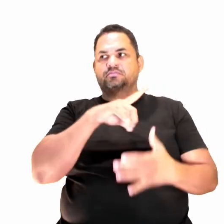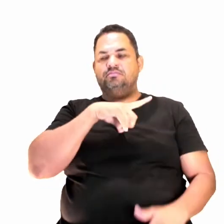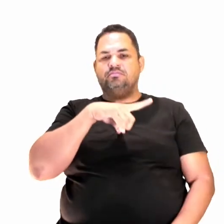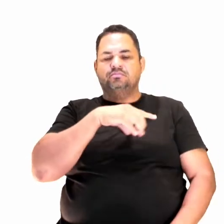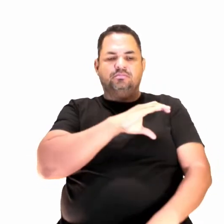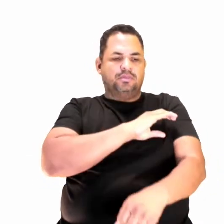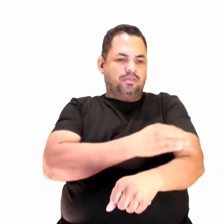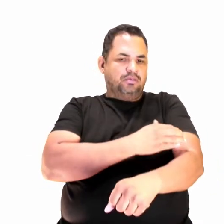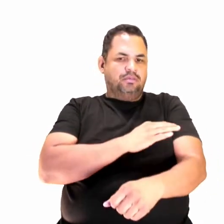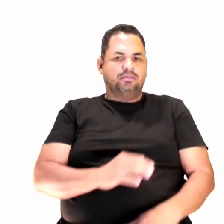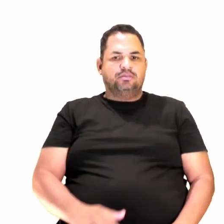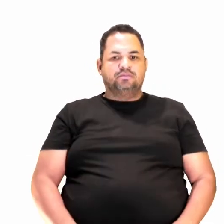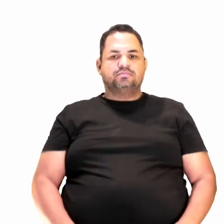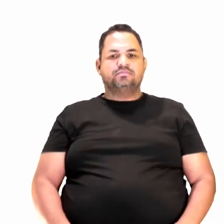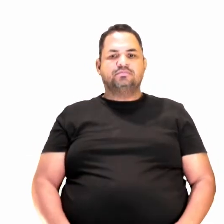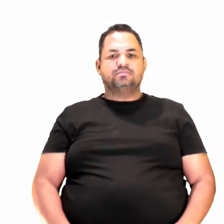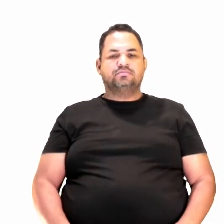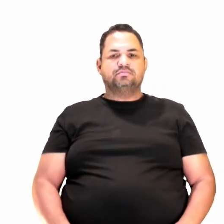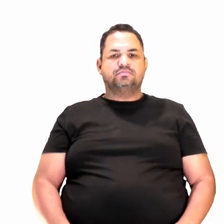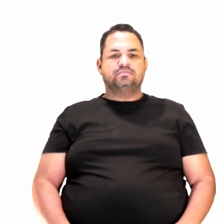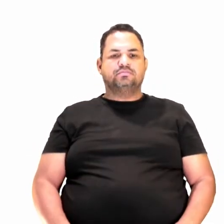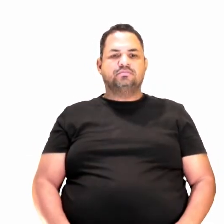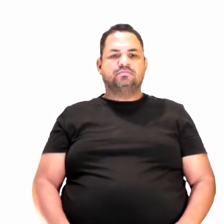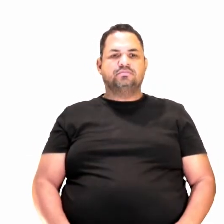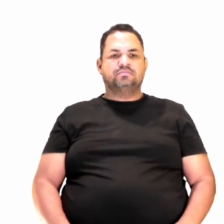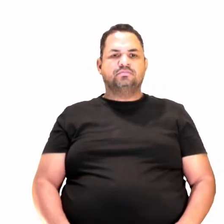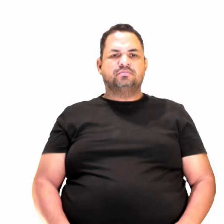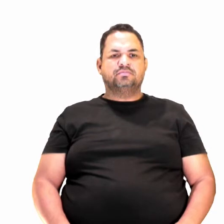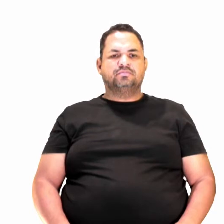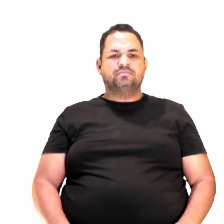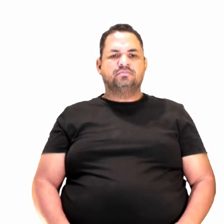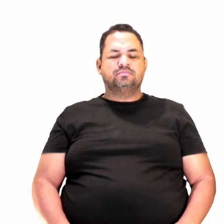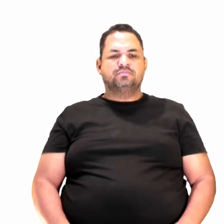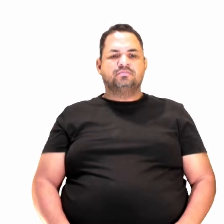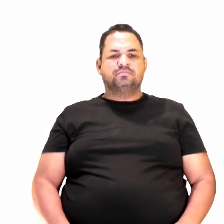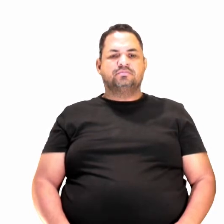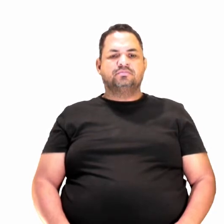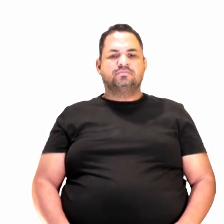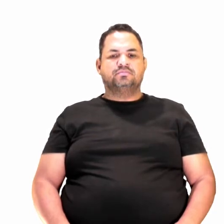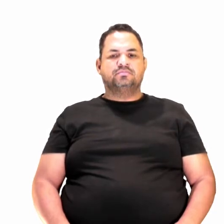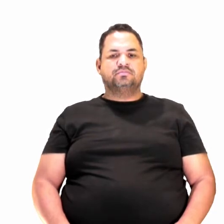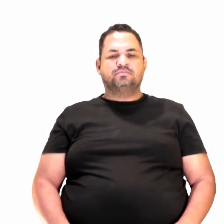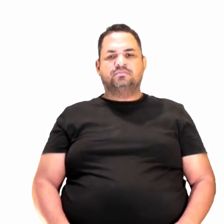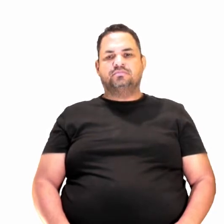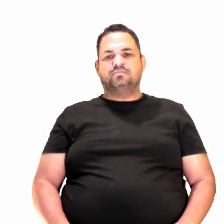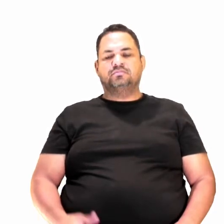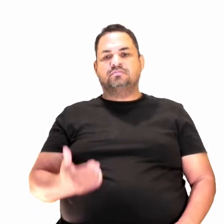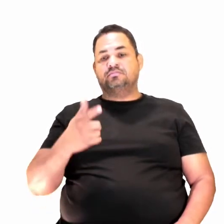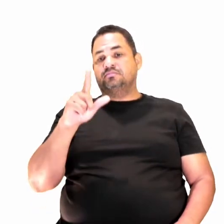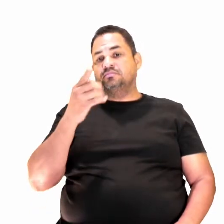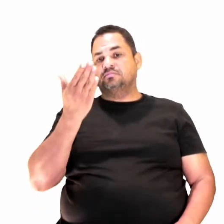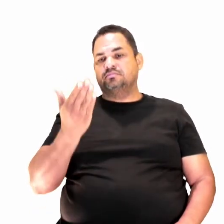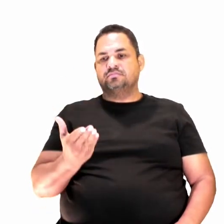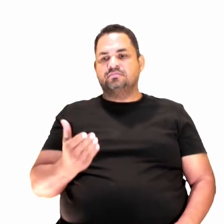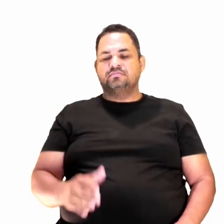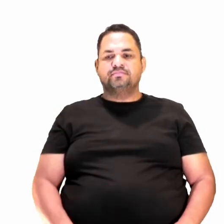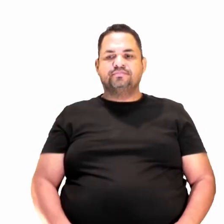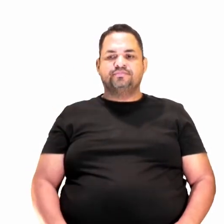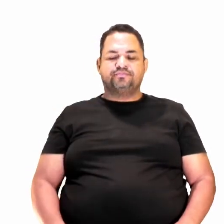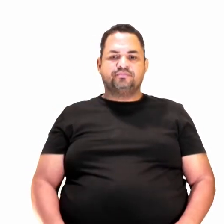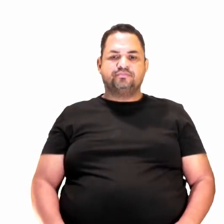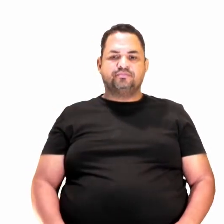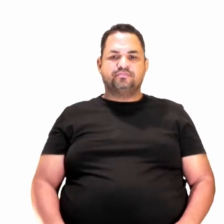essa aqui não é tanto, então vai mudando. Então, neste caso, você vai usar plump. Então, associa muito aí a imagem, a